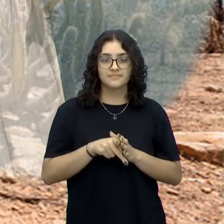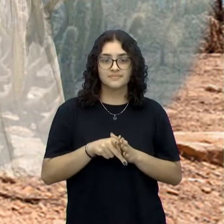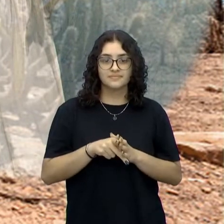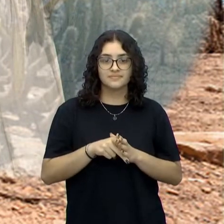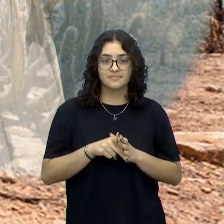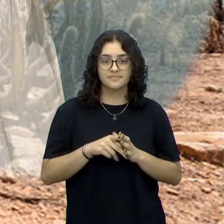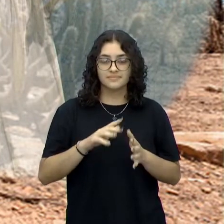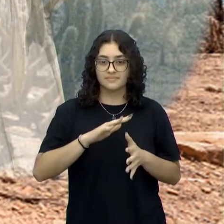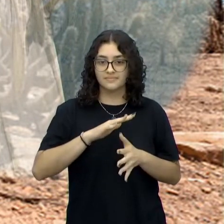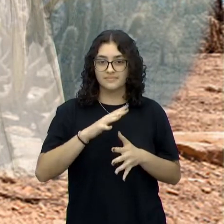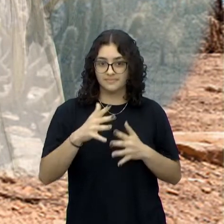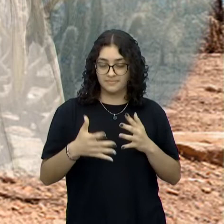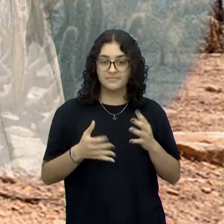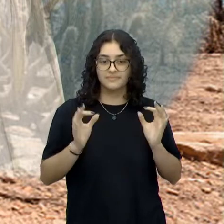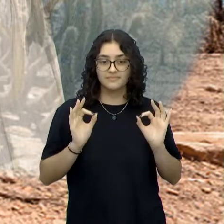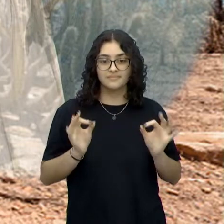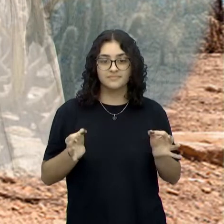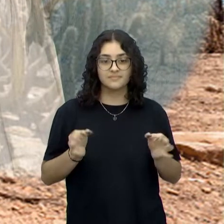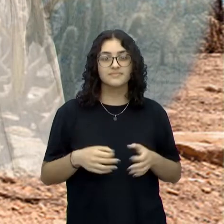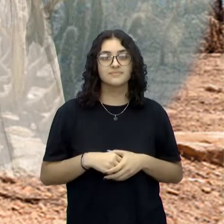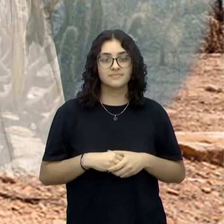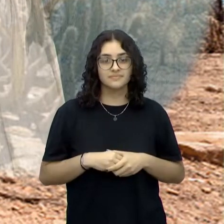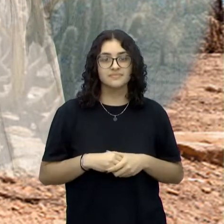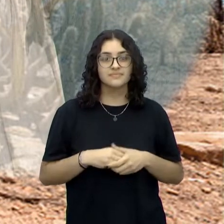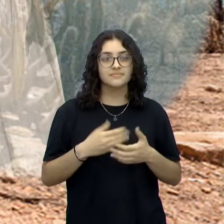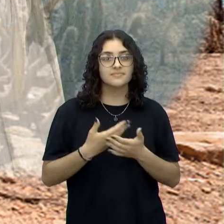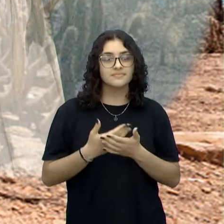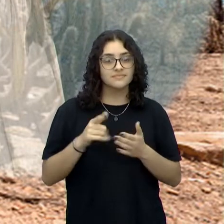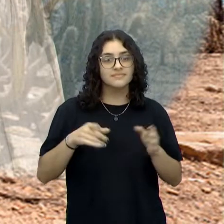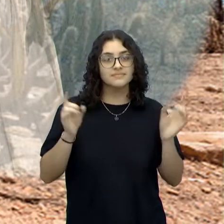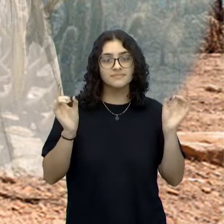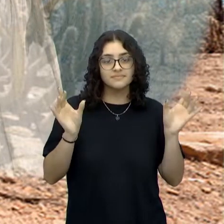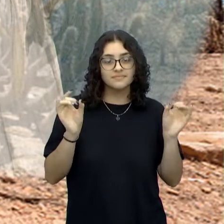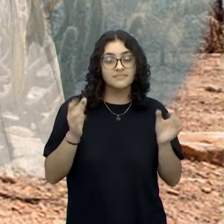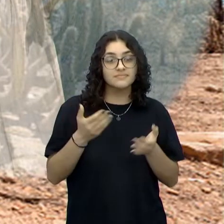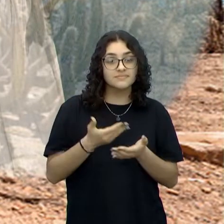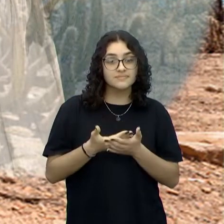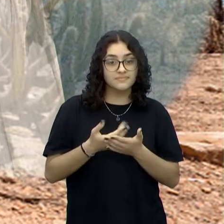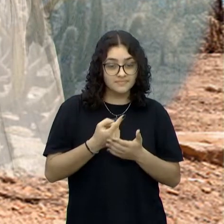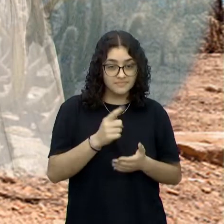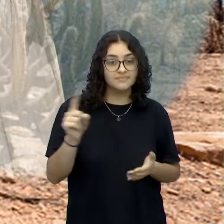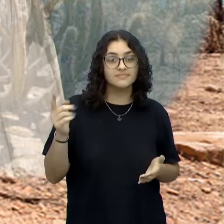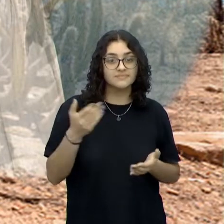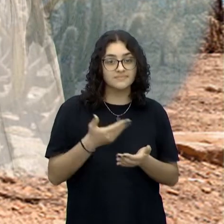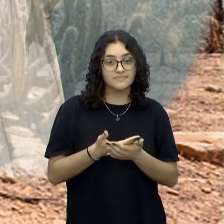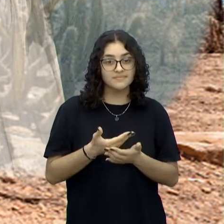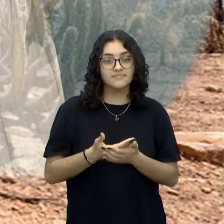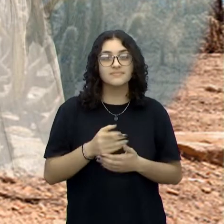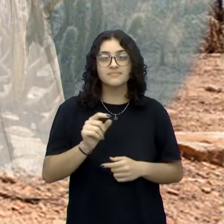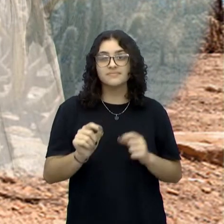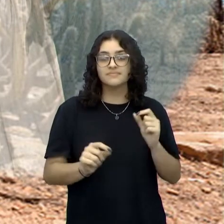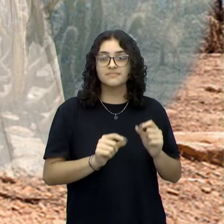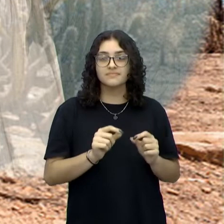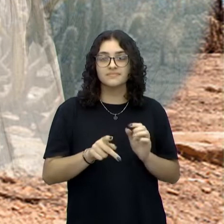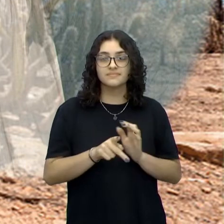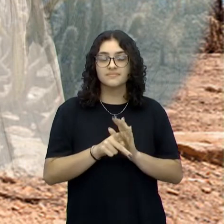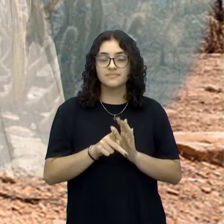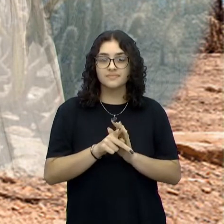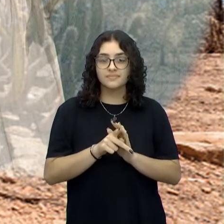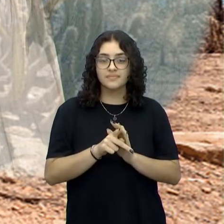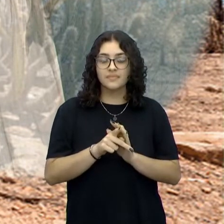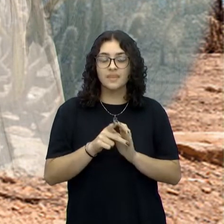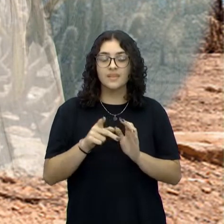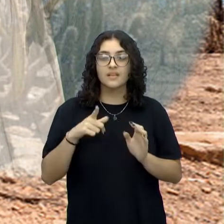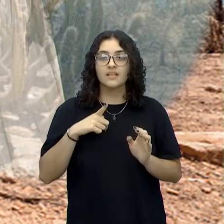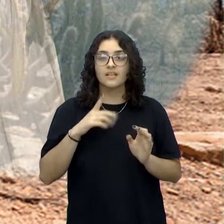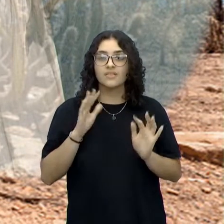linguagem brasileira de sinais, certo? Gente, hoje a nossa aula é super especial porque, além de ser a última, é a aula da culminância,